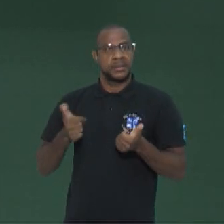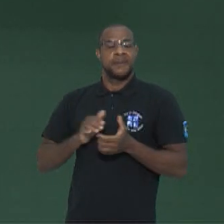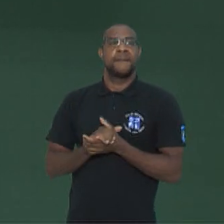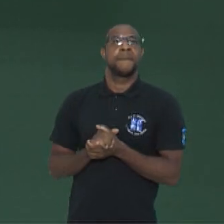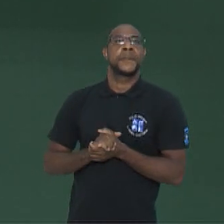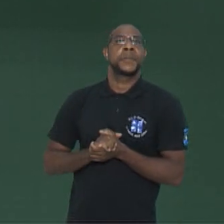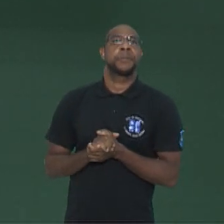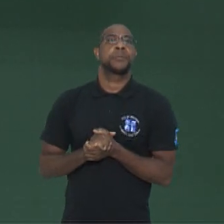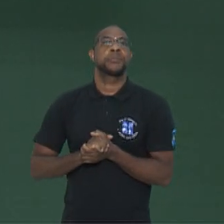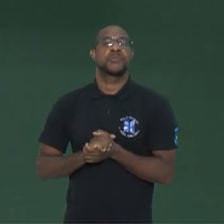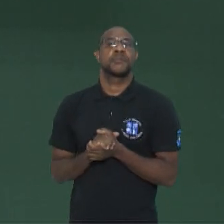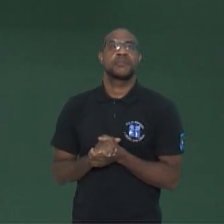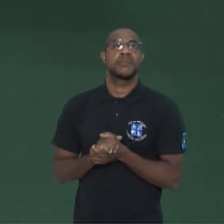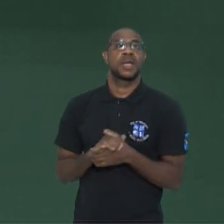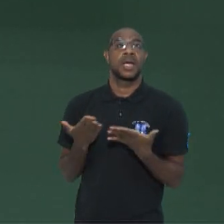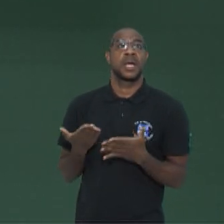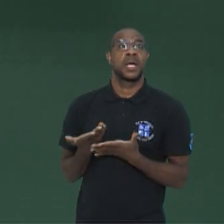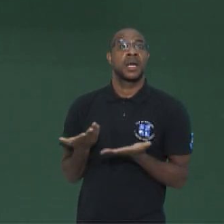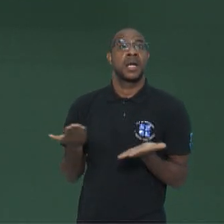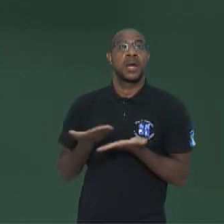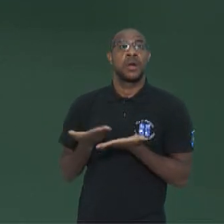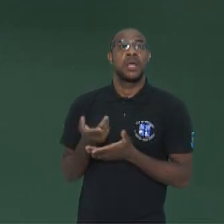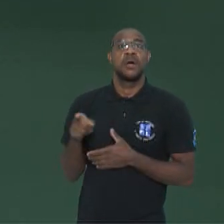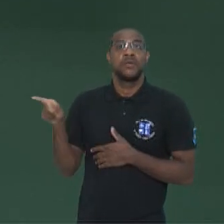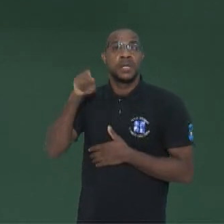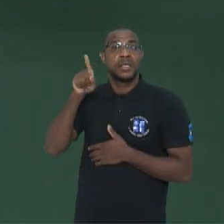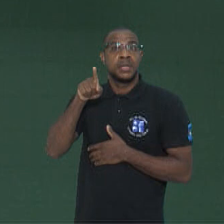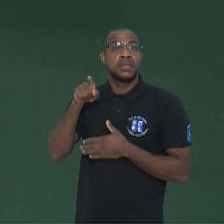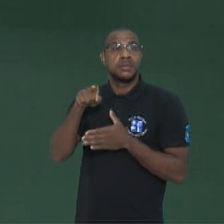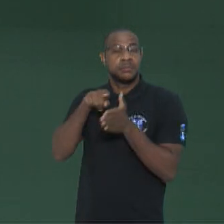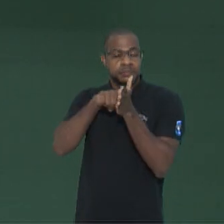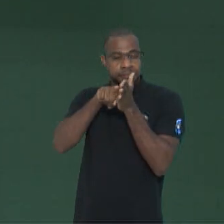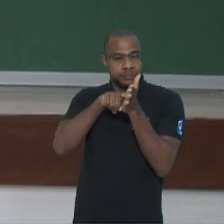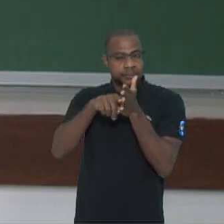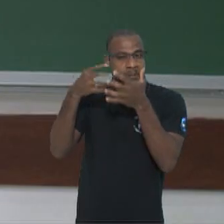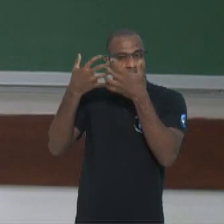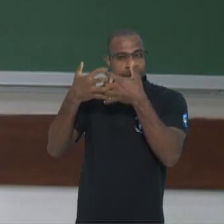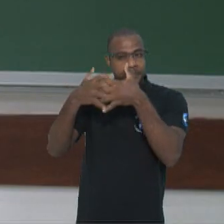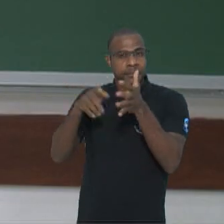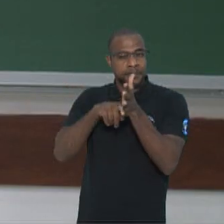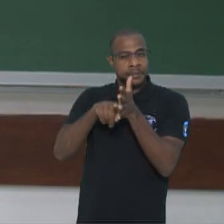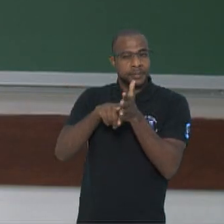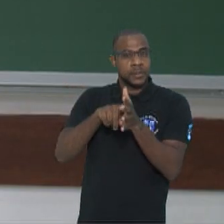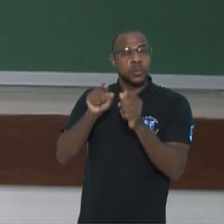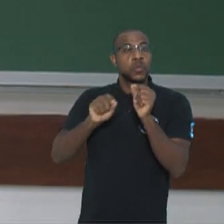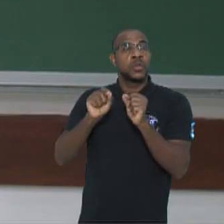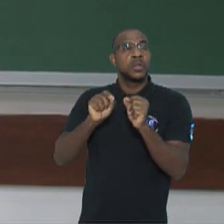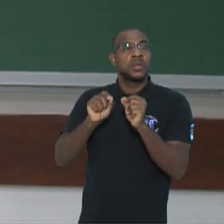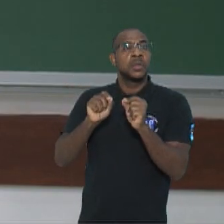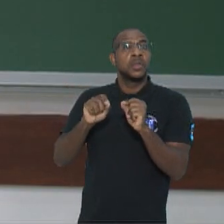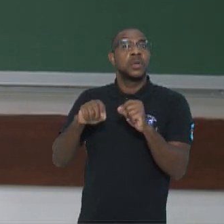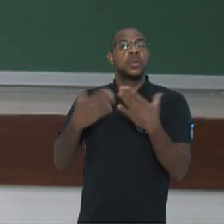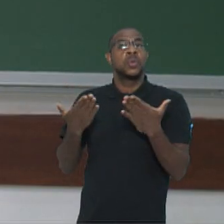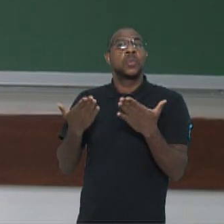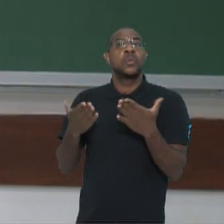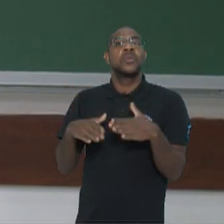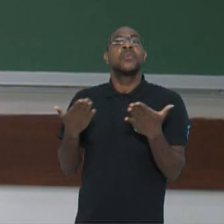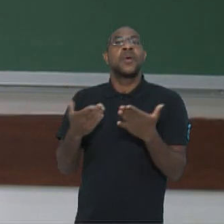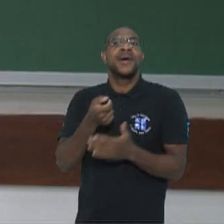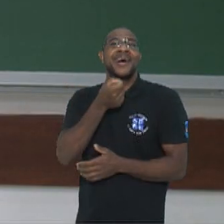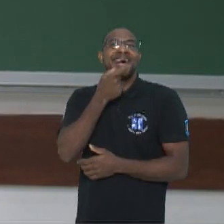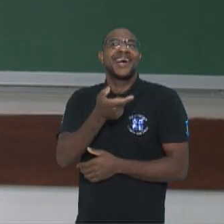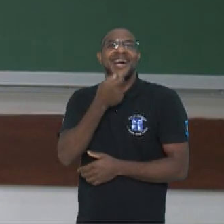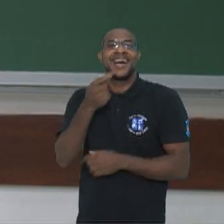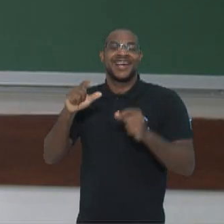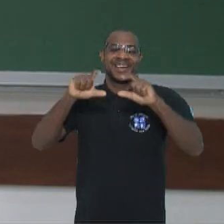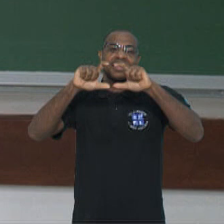certo. Agora eu quero que vocês analisem outra questão, né? Qual é o humor dessa